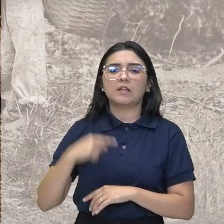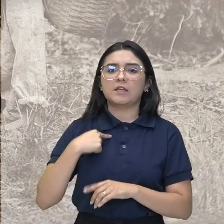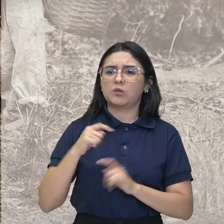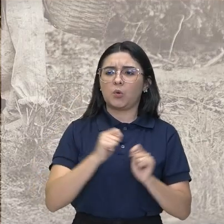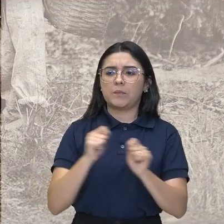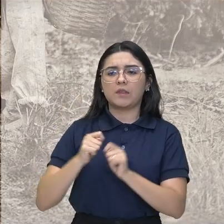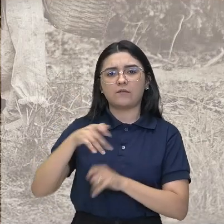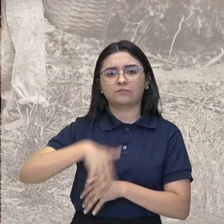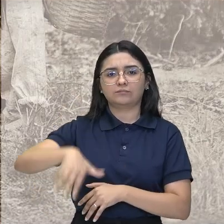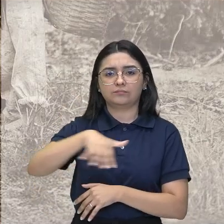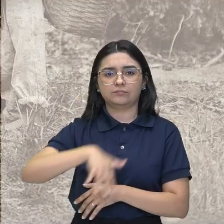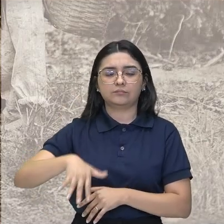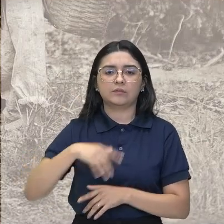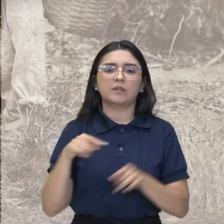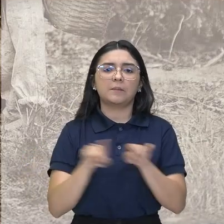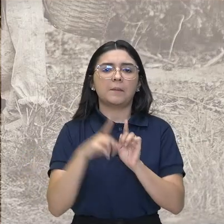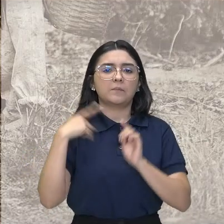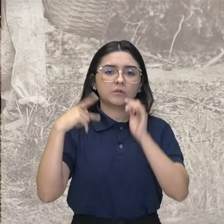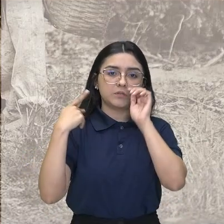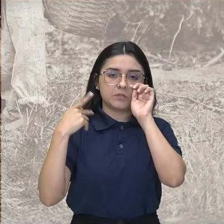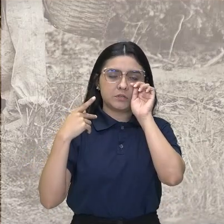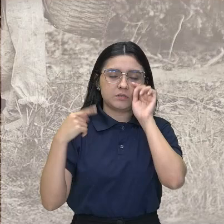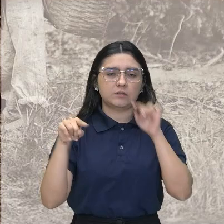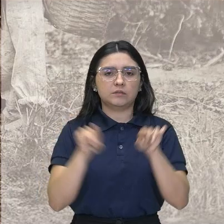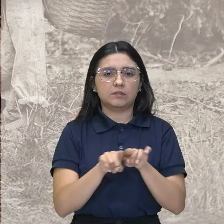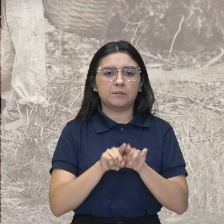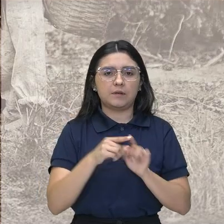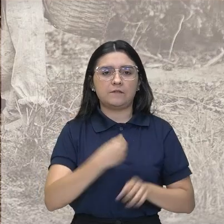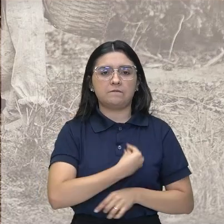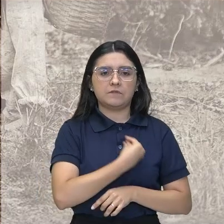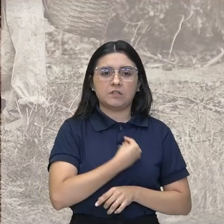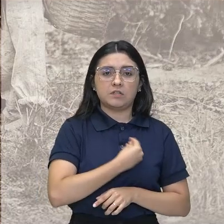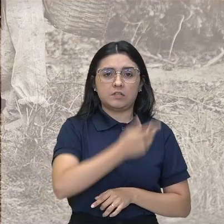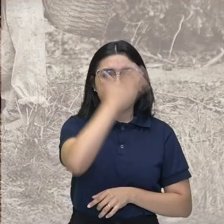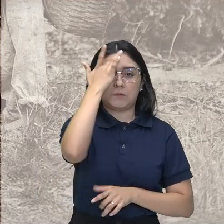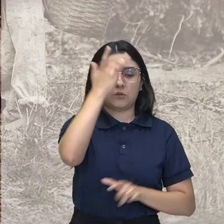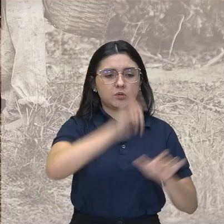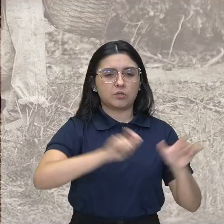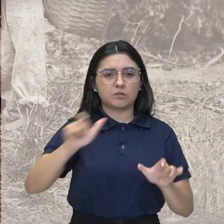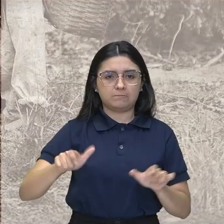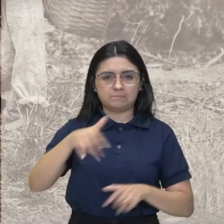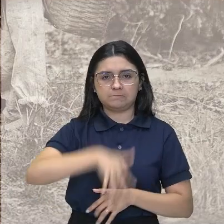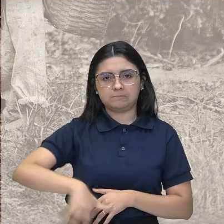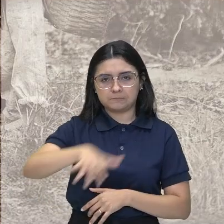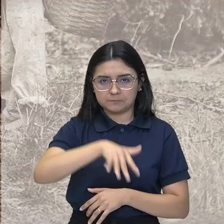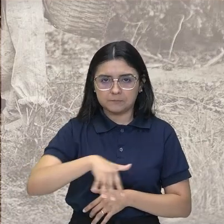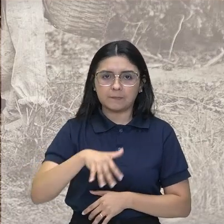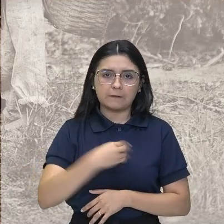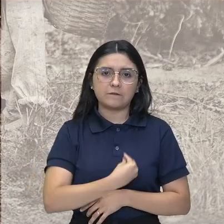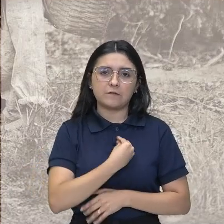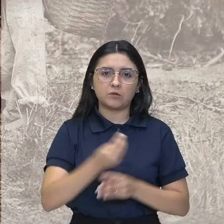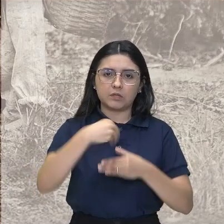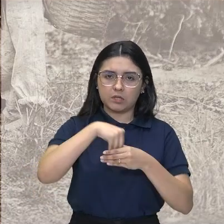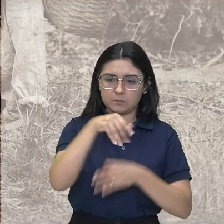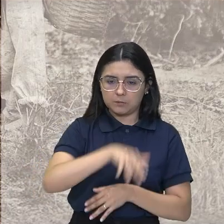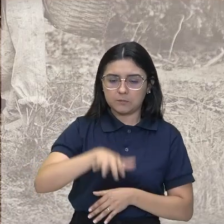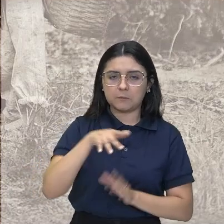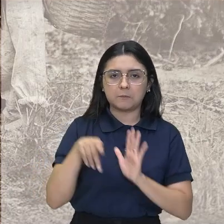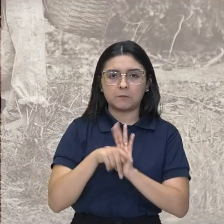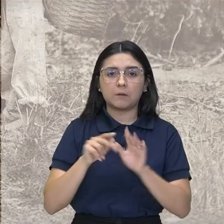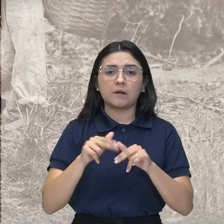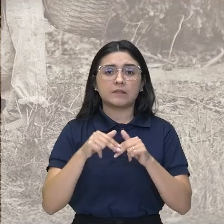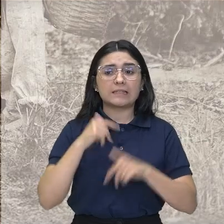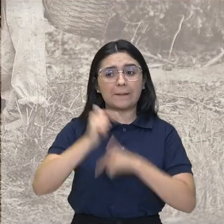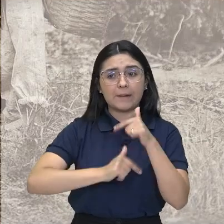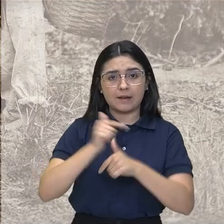dominava basicamente a política e também a vida das pessoas que estavam circulando a sua propriedade ou que muitas vezes trabalhavam